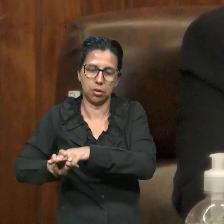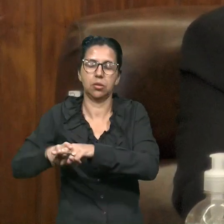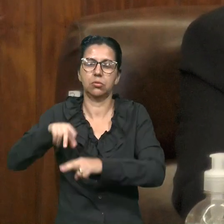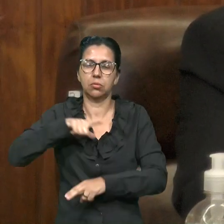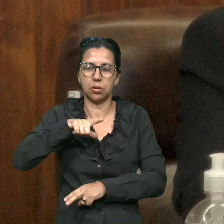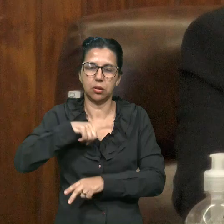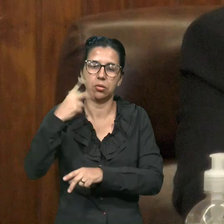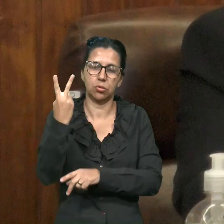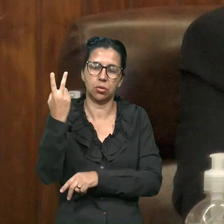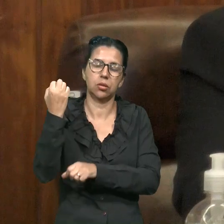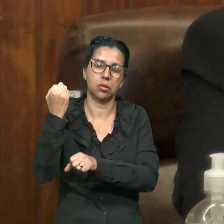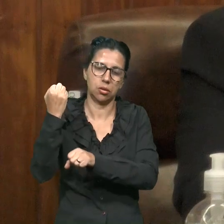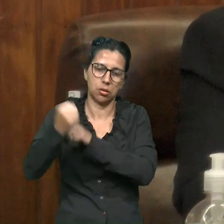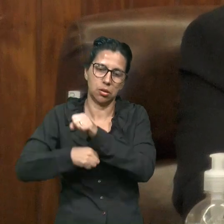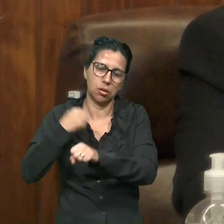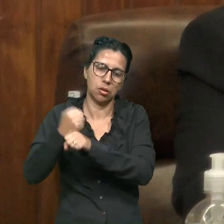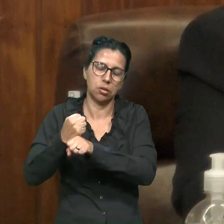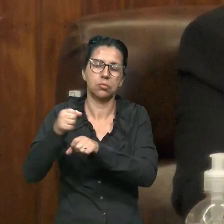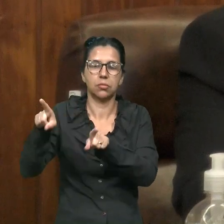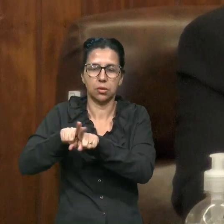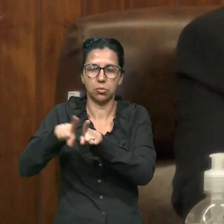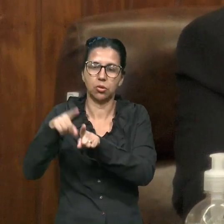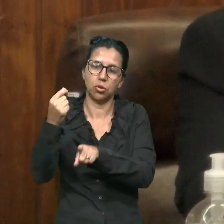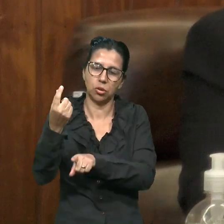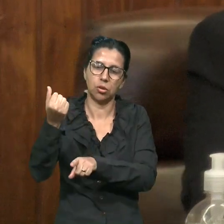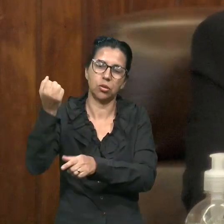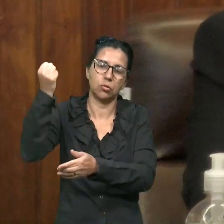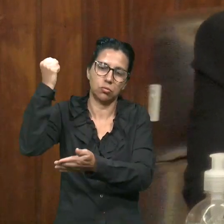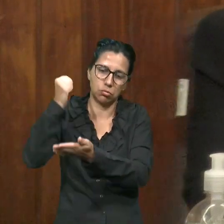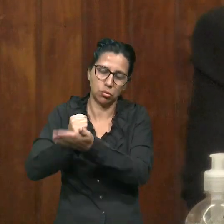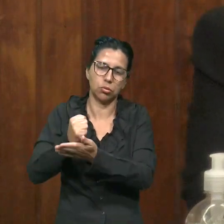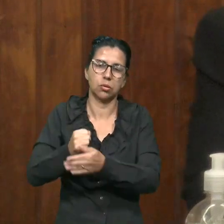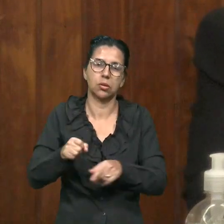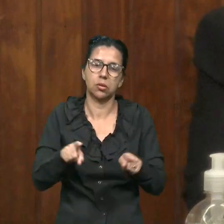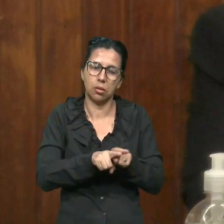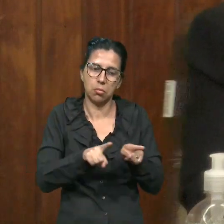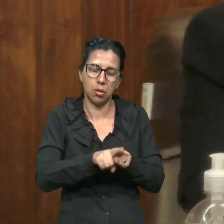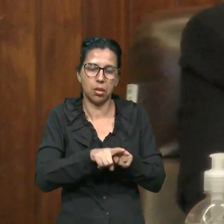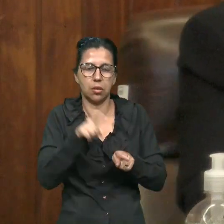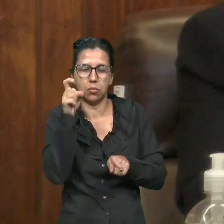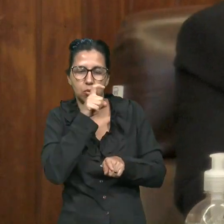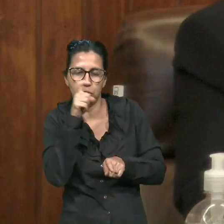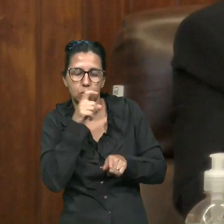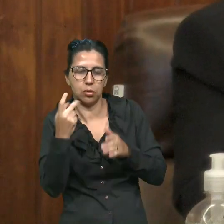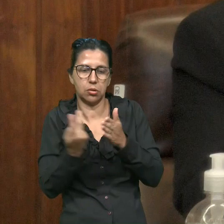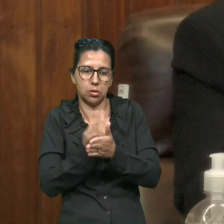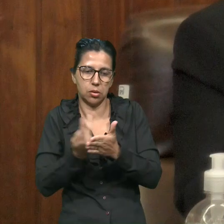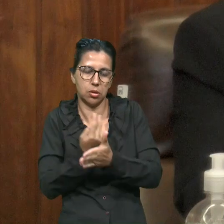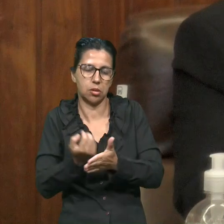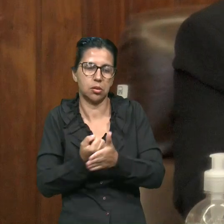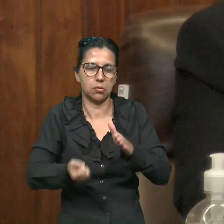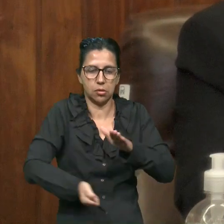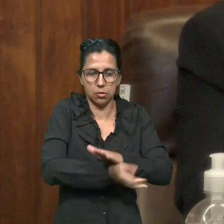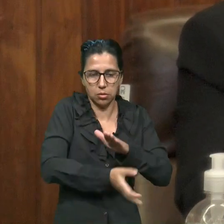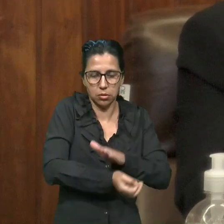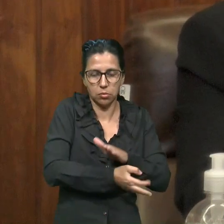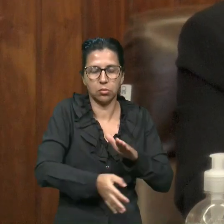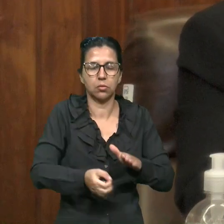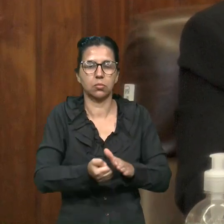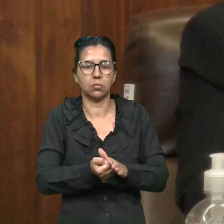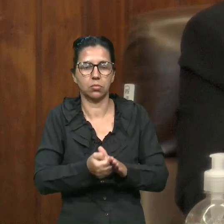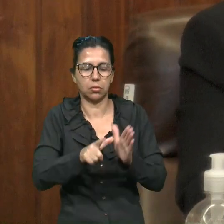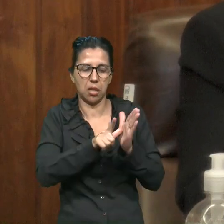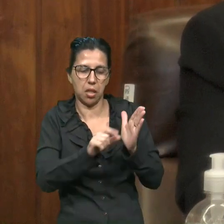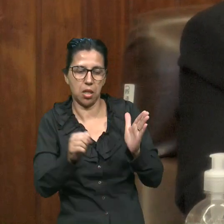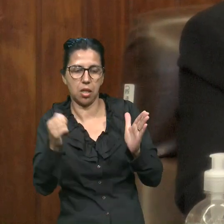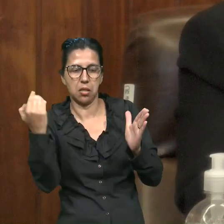detenção, 2 a 4 anos e multa. Artigo 93, impedir, perturbar ou fraudar e a realizar de qualquer ato de